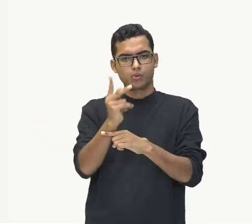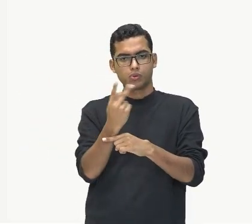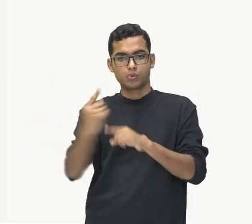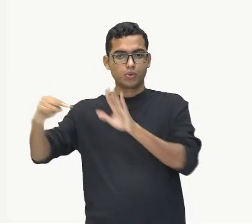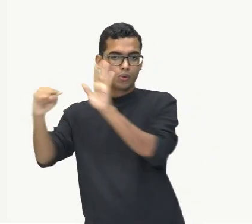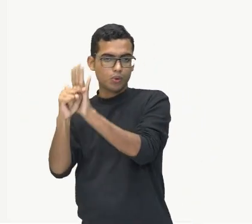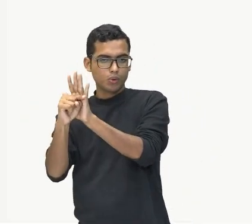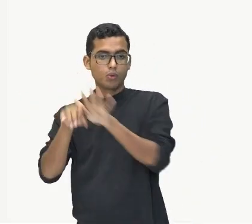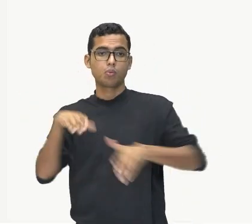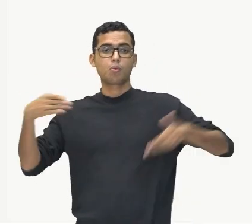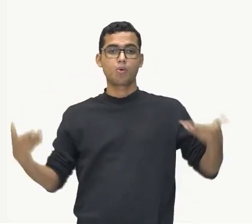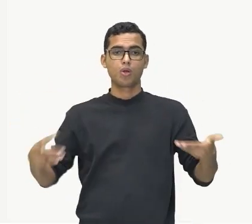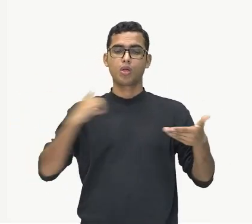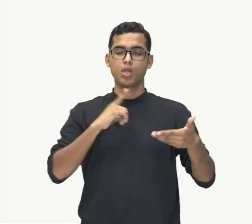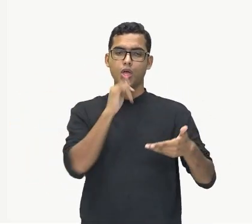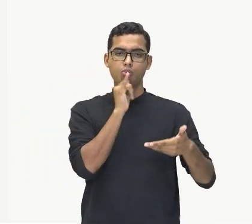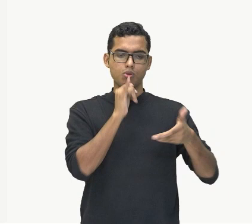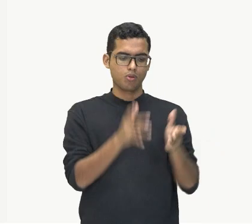íons hidróxidos,